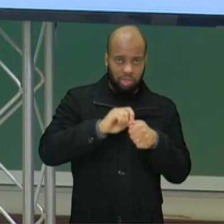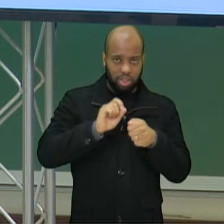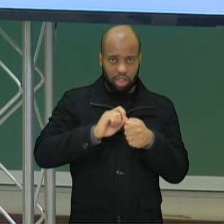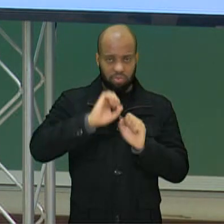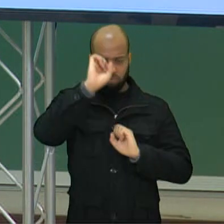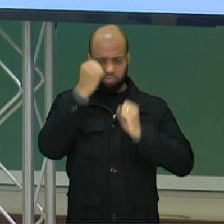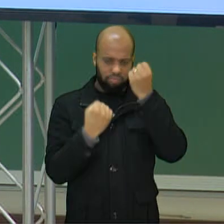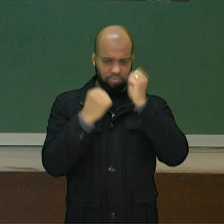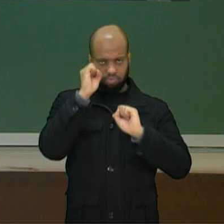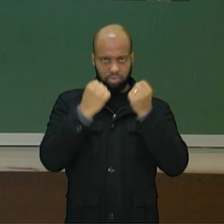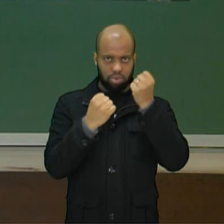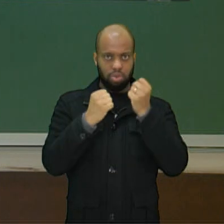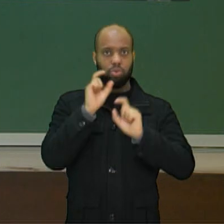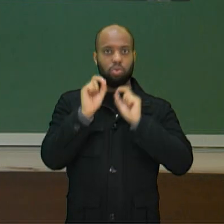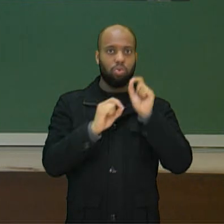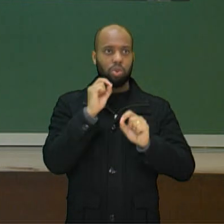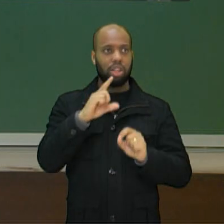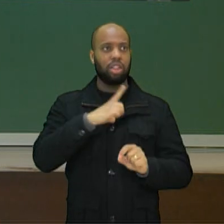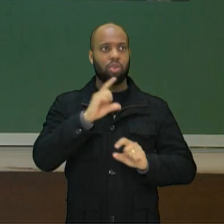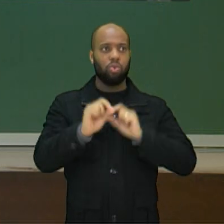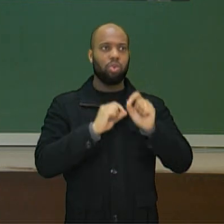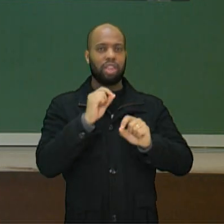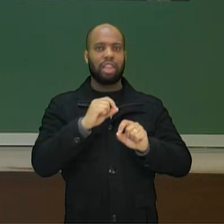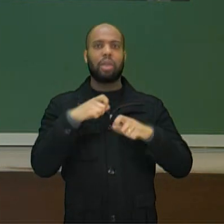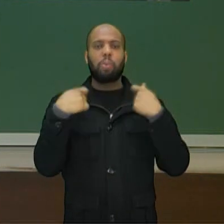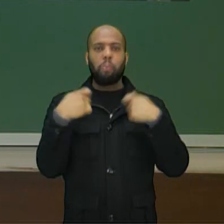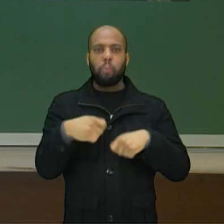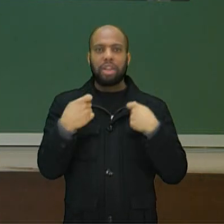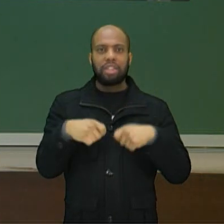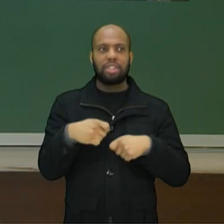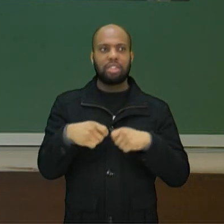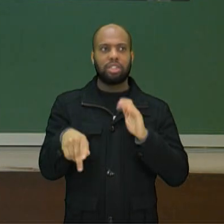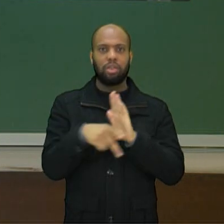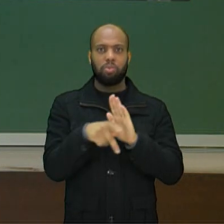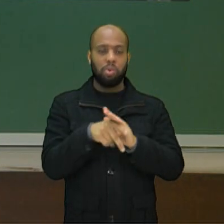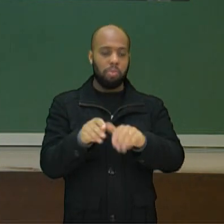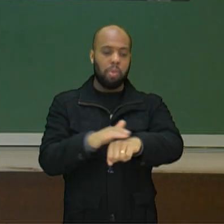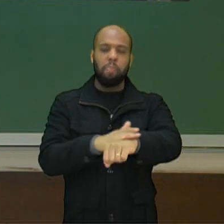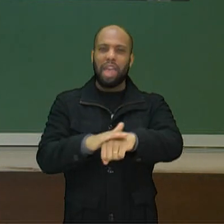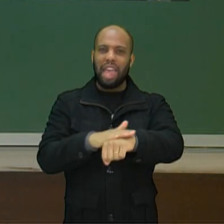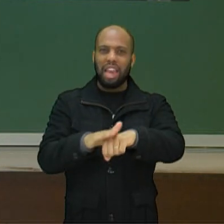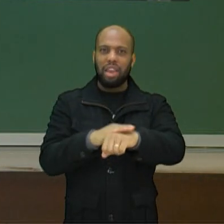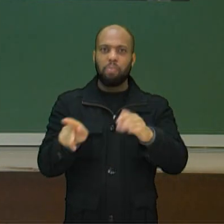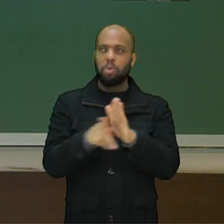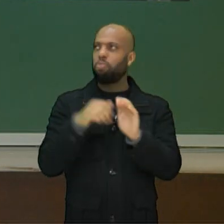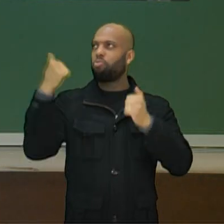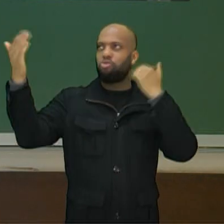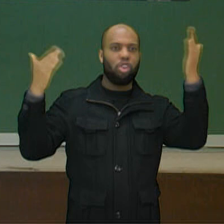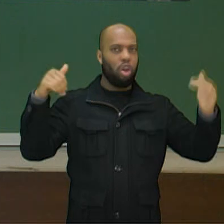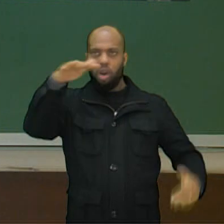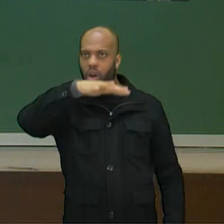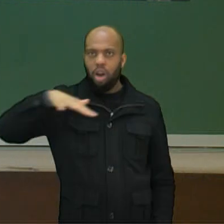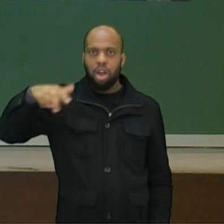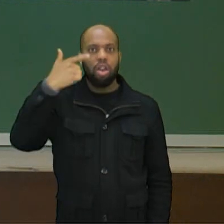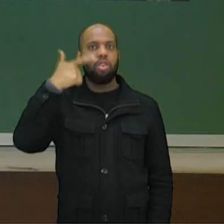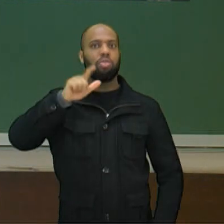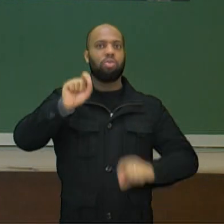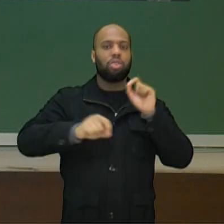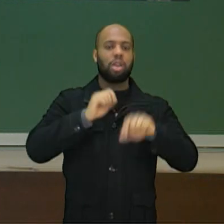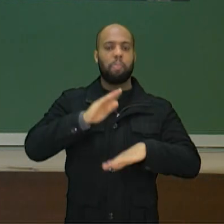exercício físico, você aumentar o contato da superfície da pele com o ambiente externo para otimizar